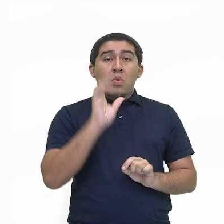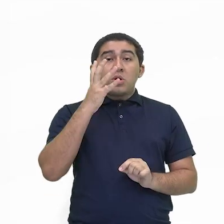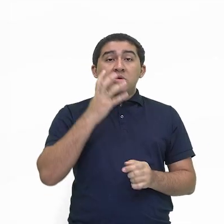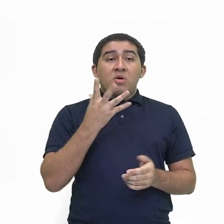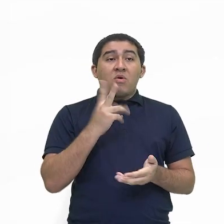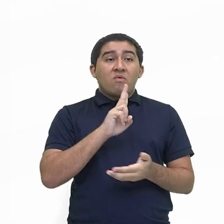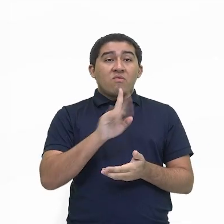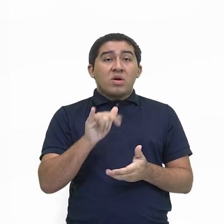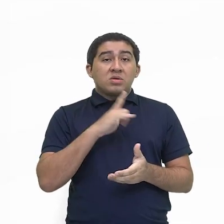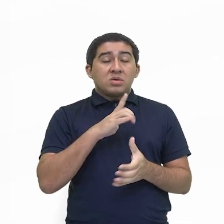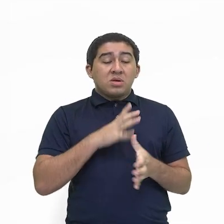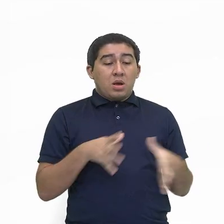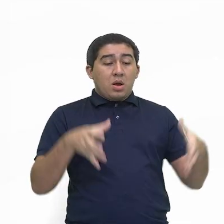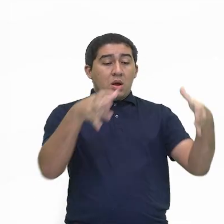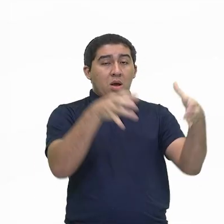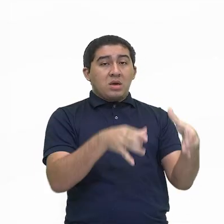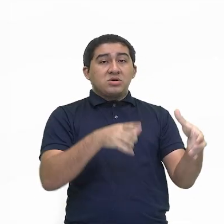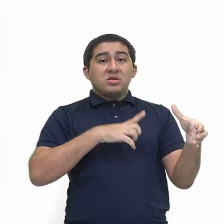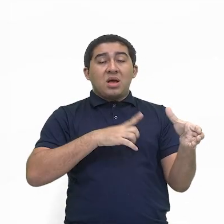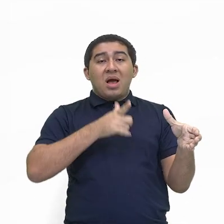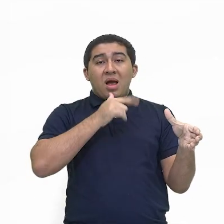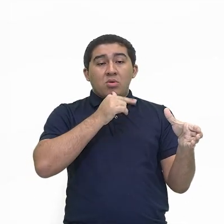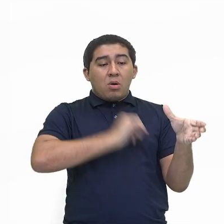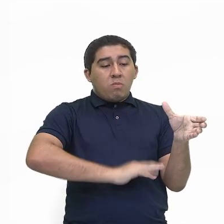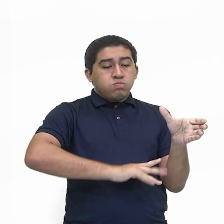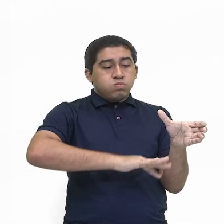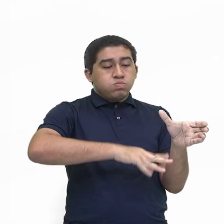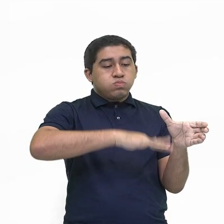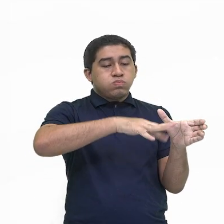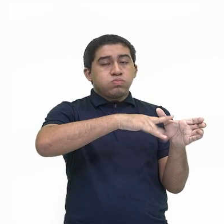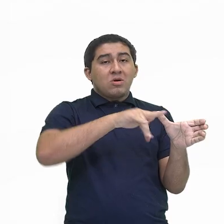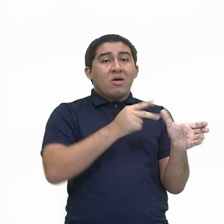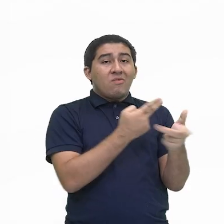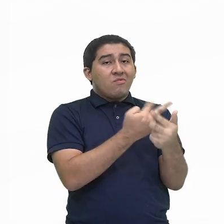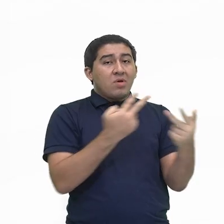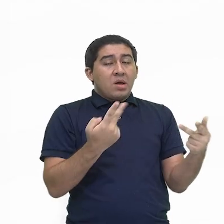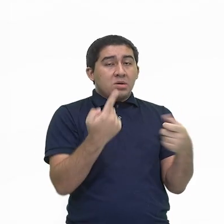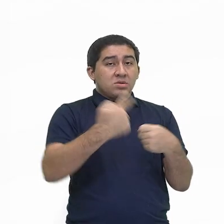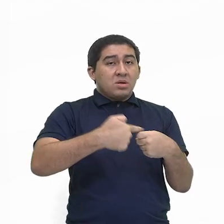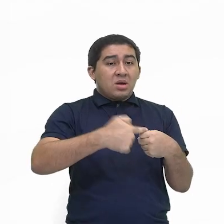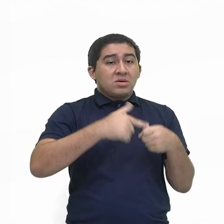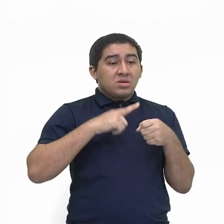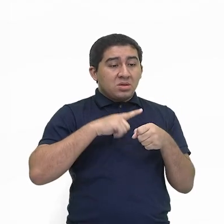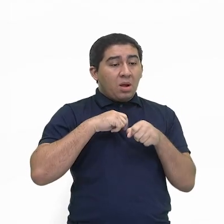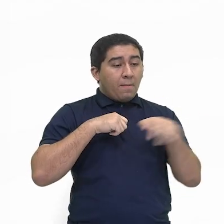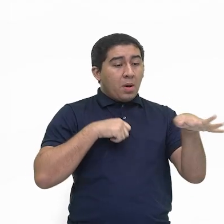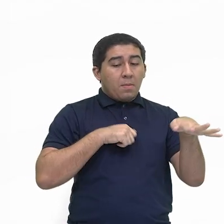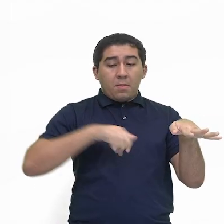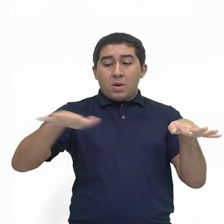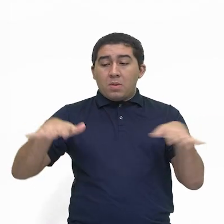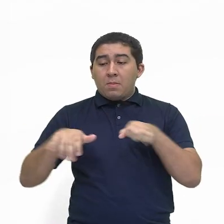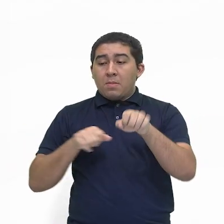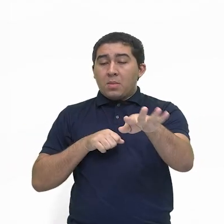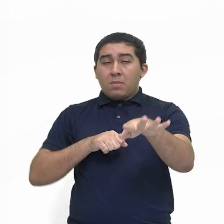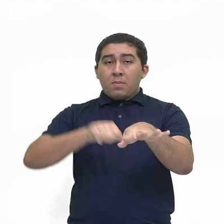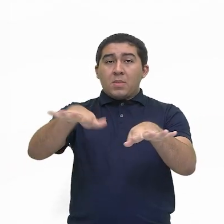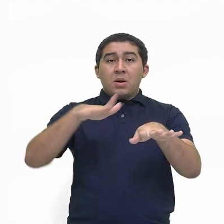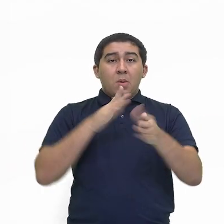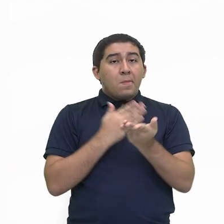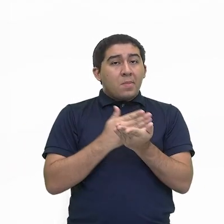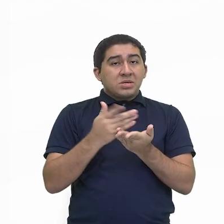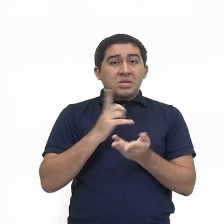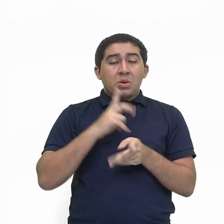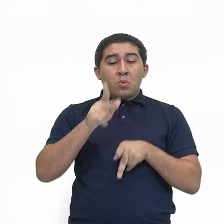é armazenada nos reservatórios e espalhados pela cidade e começa a ser distribuída à